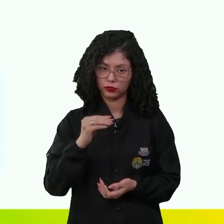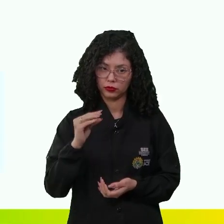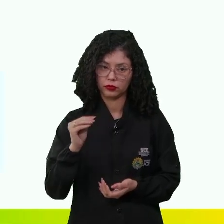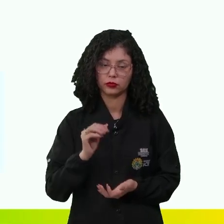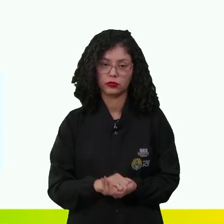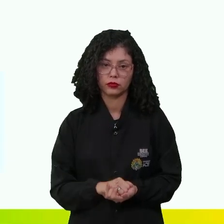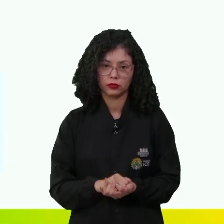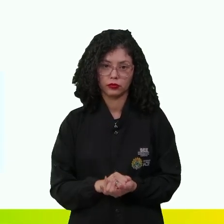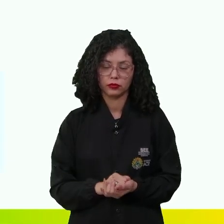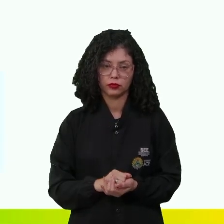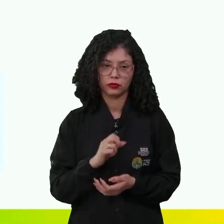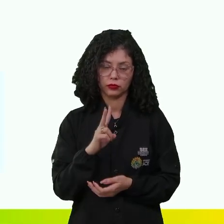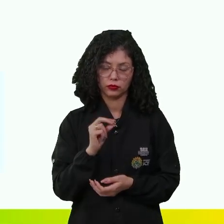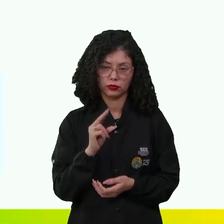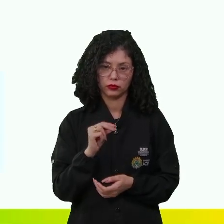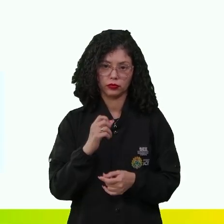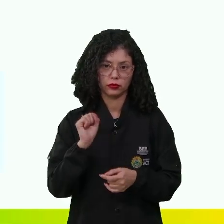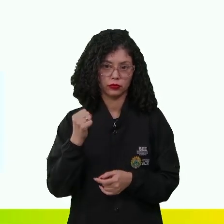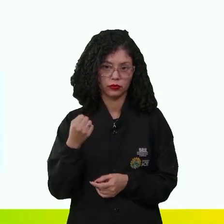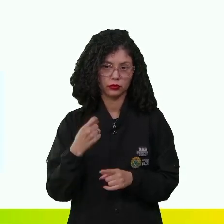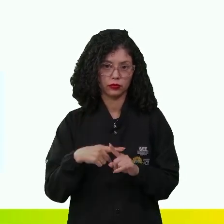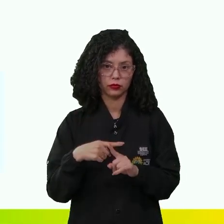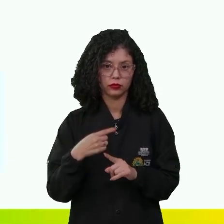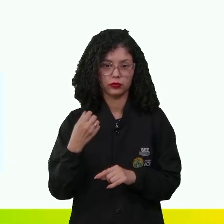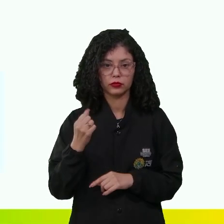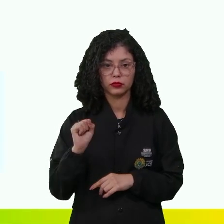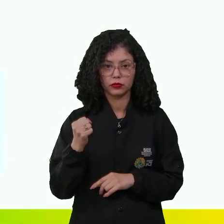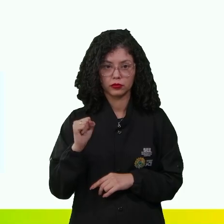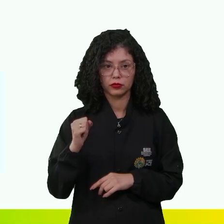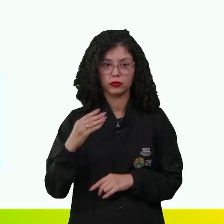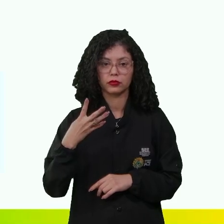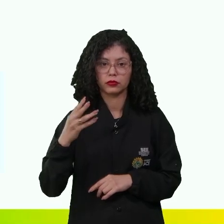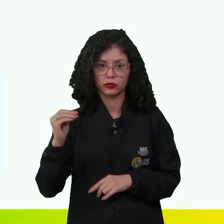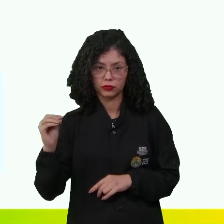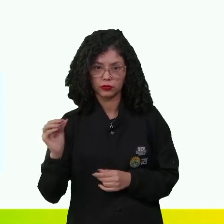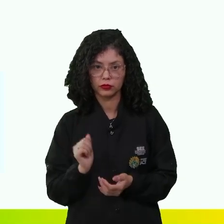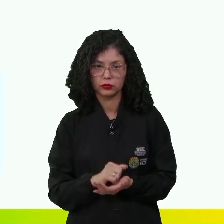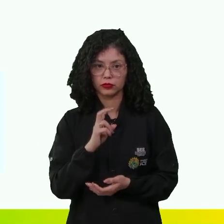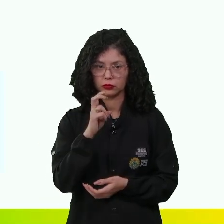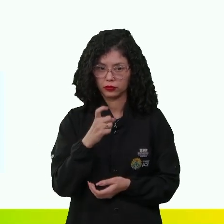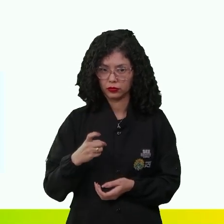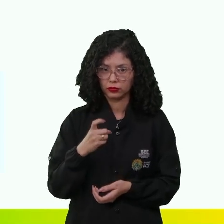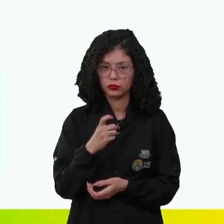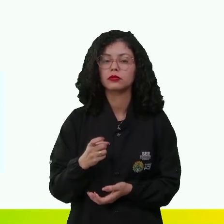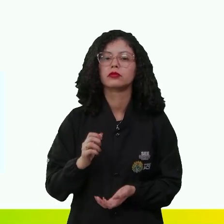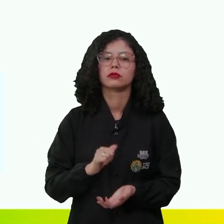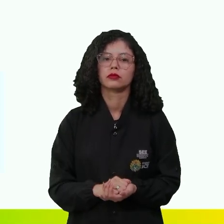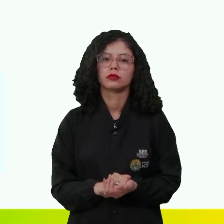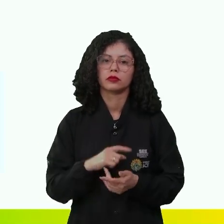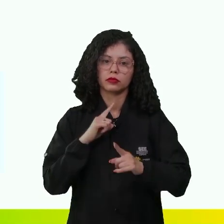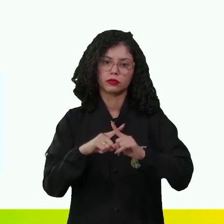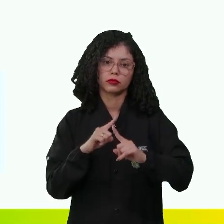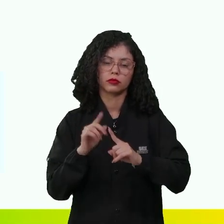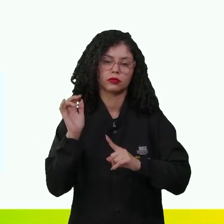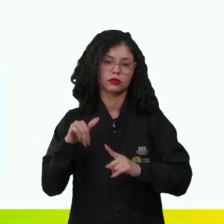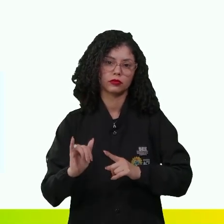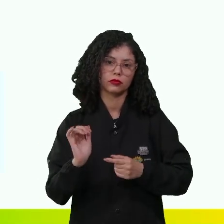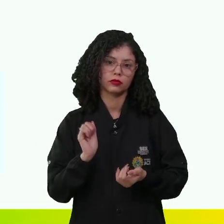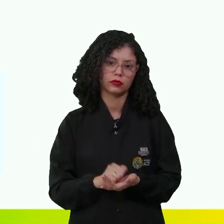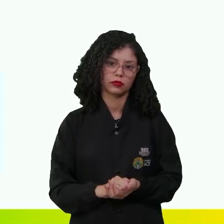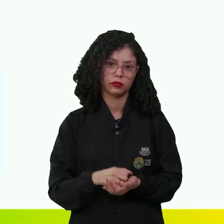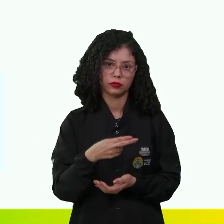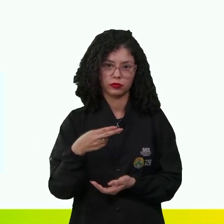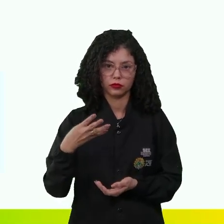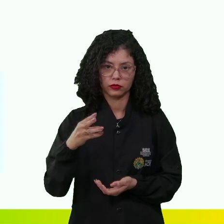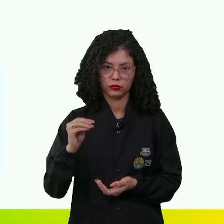400, 50 vezes 8 dá 400. E eu posso dizer que x vezes y vai ser